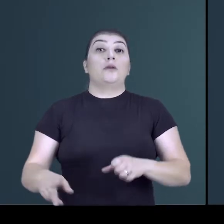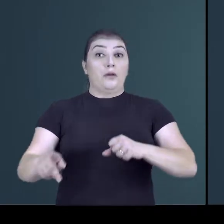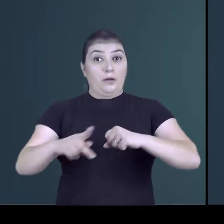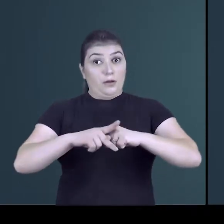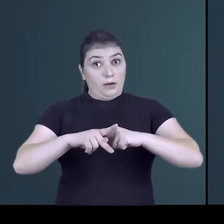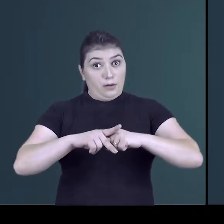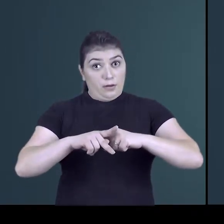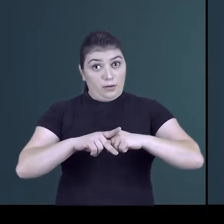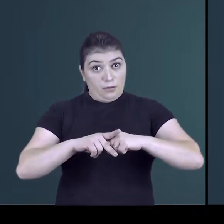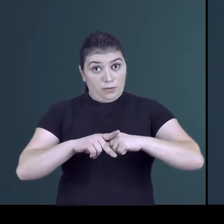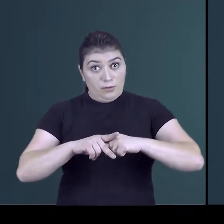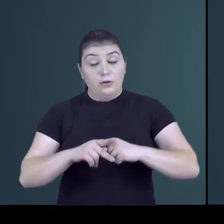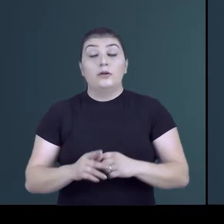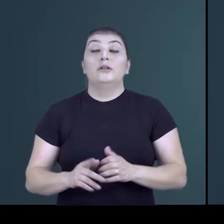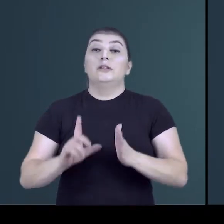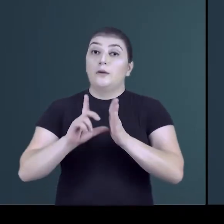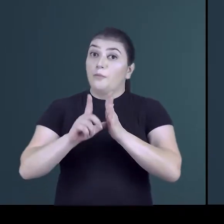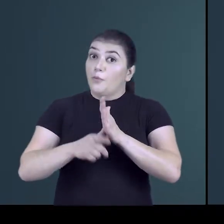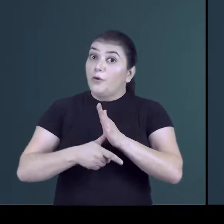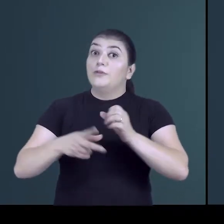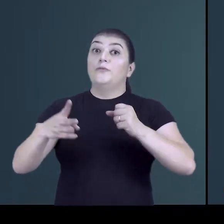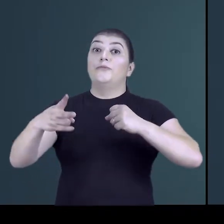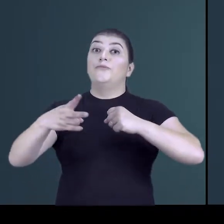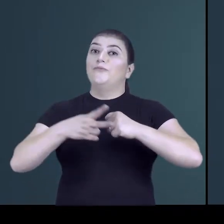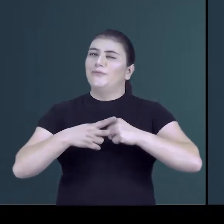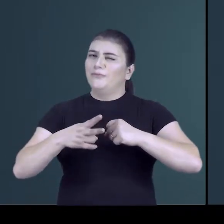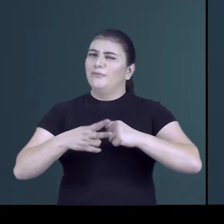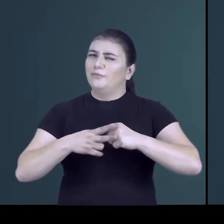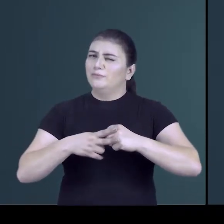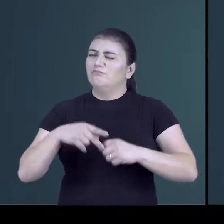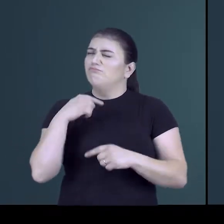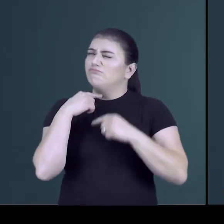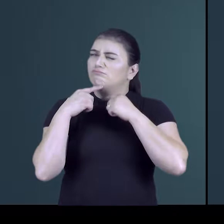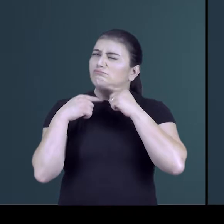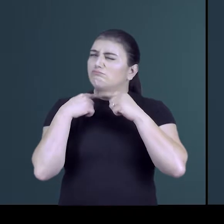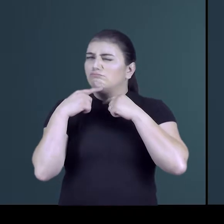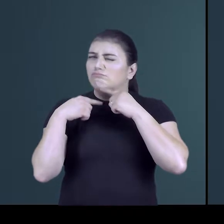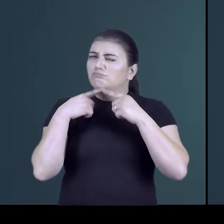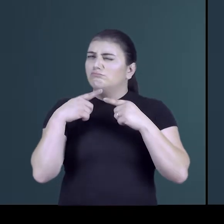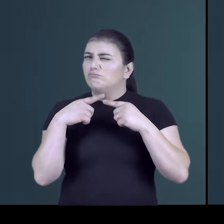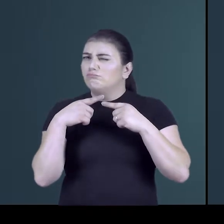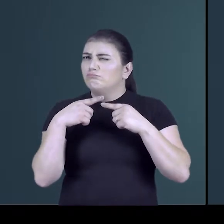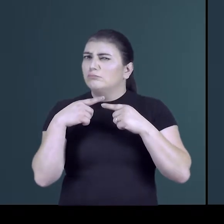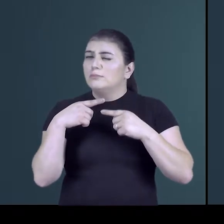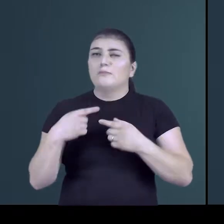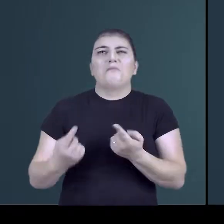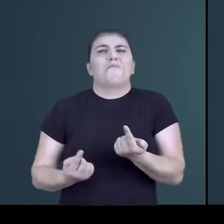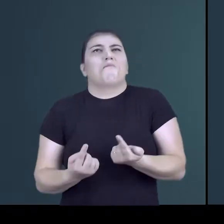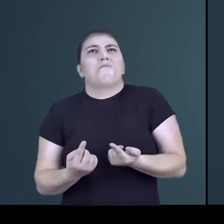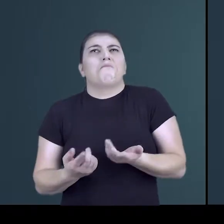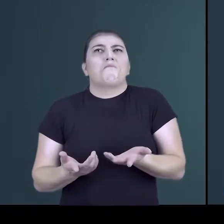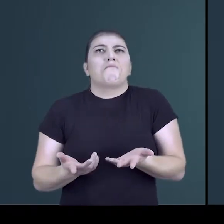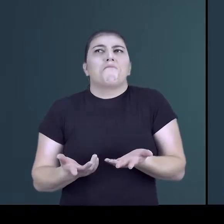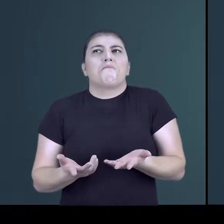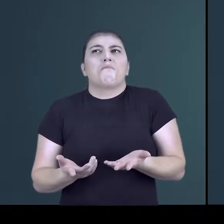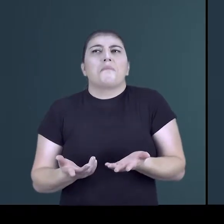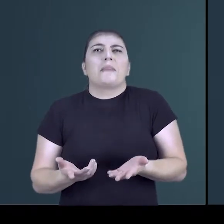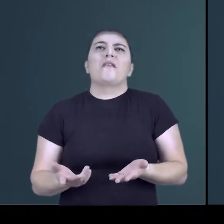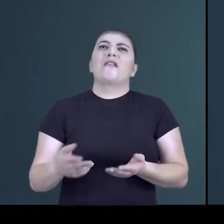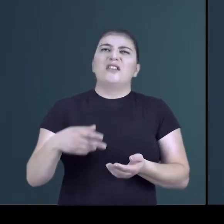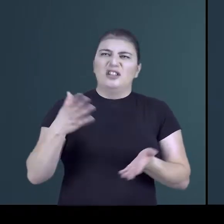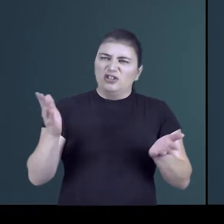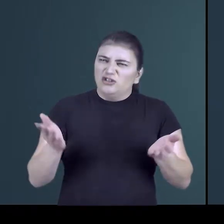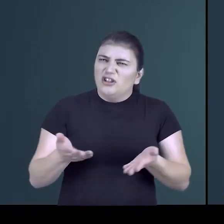pronomes após a estrutura verbal. Pode surgir uma dúvida. Professor, mas não acabou de dizer